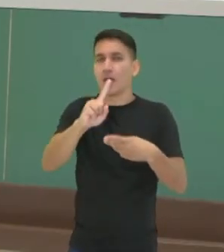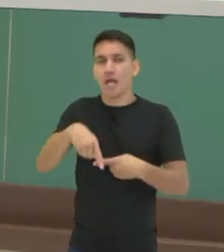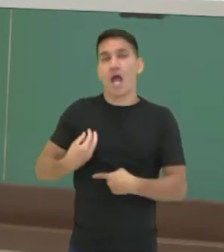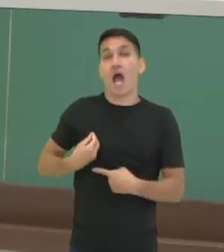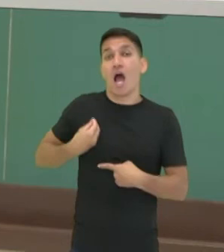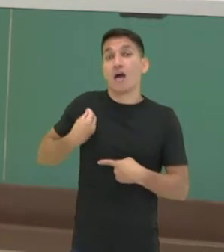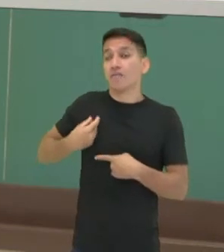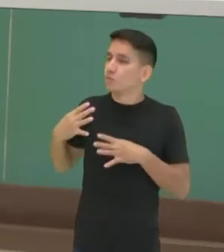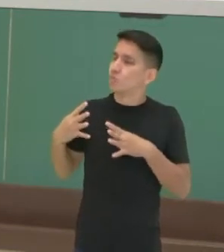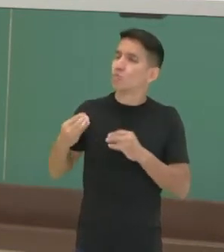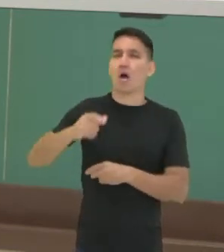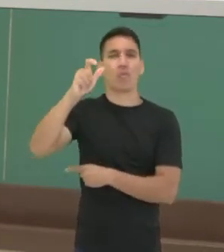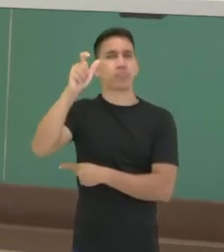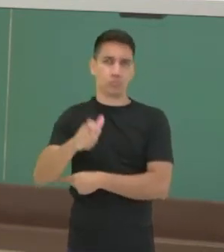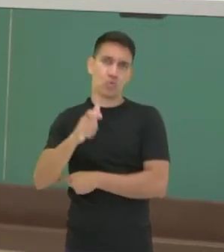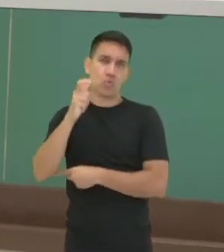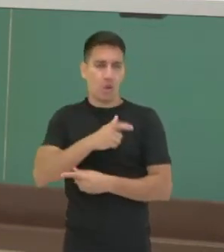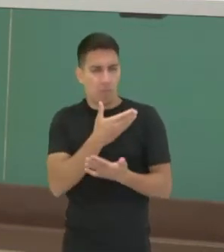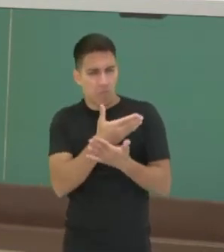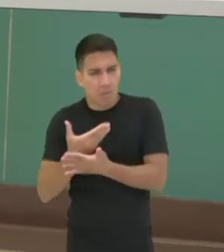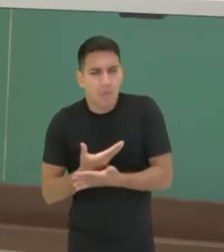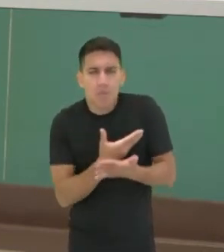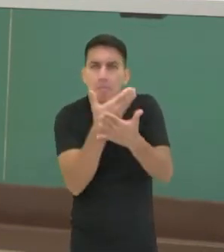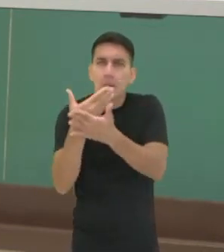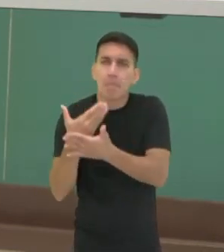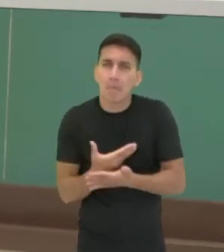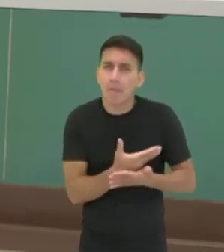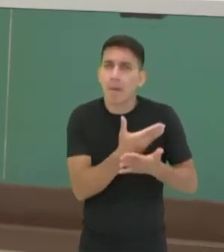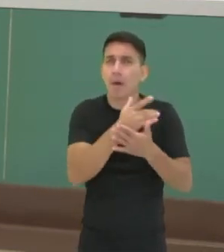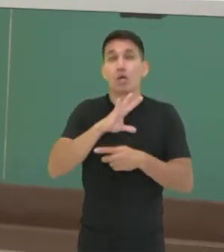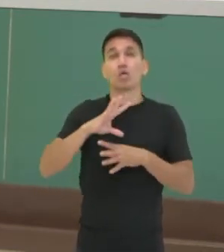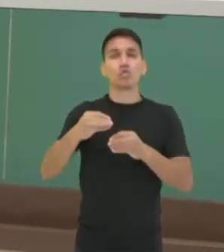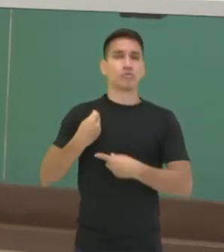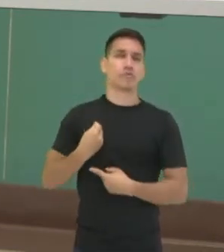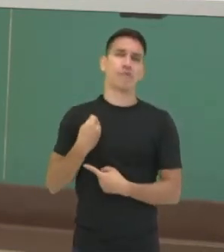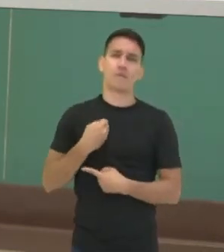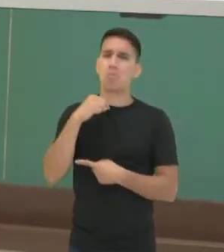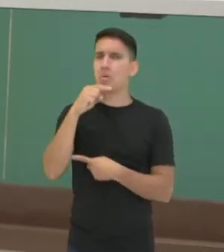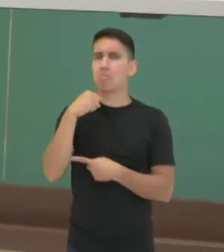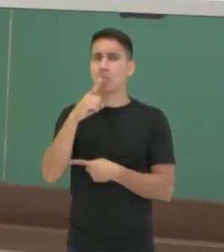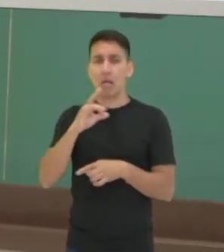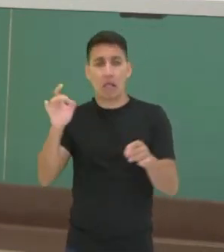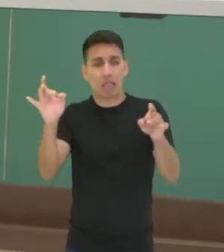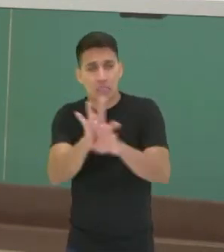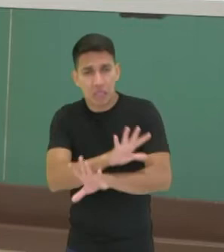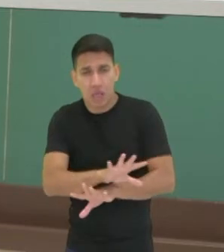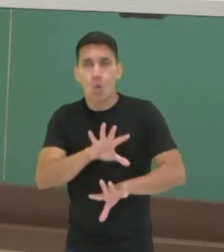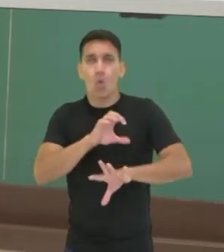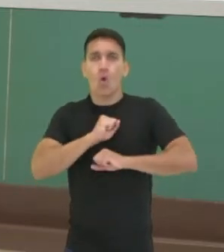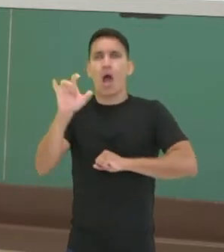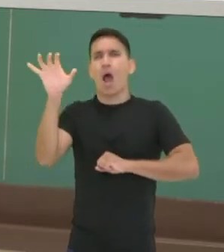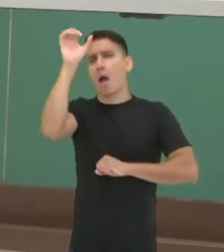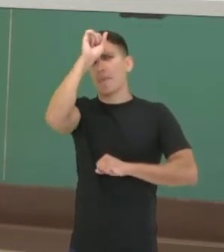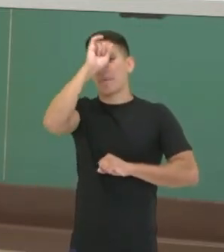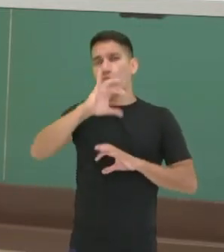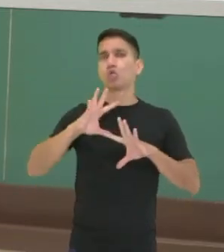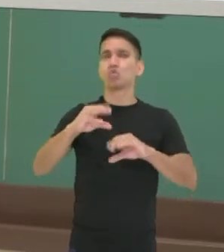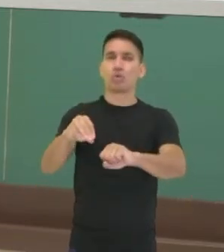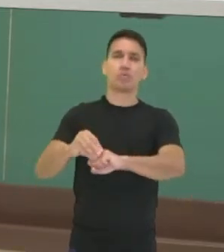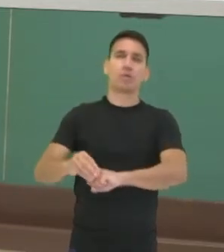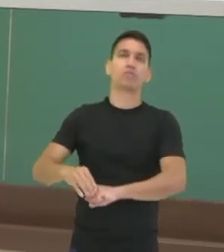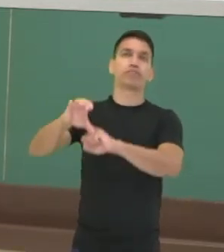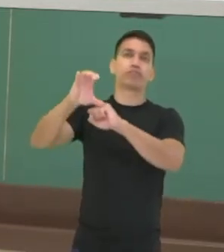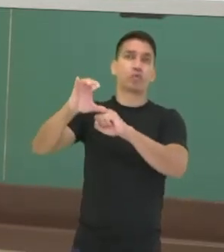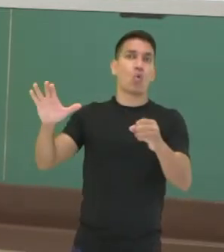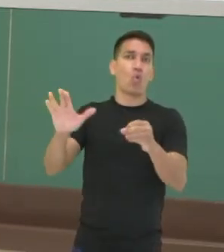pessoa, ela estuda o rosacrucianismo durante a vida toda e não vai conseguir ainda absorver toda a sabedoria. Então, como